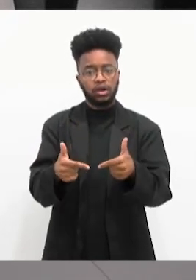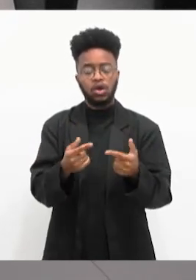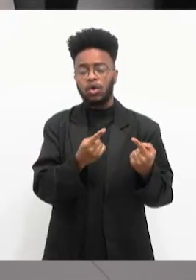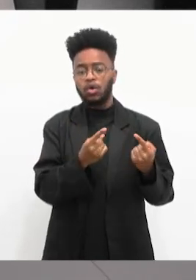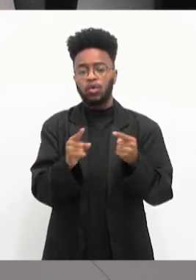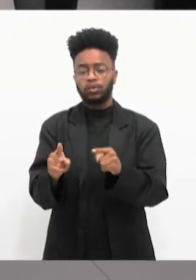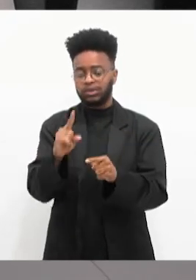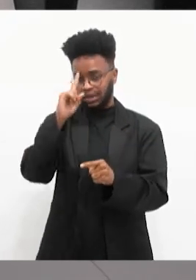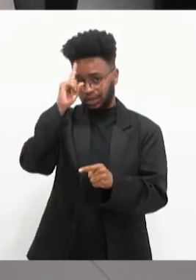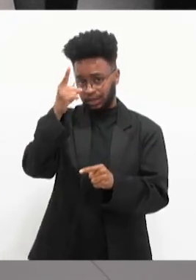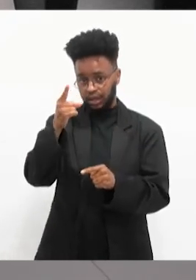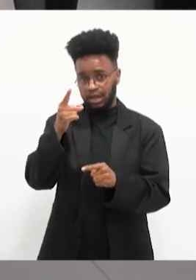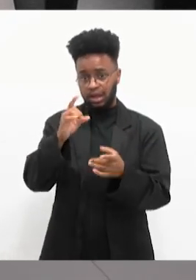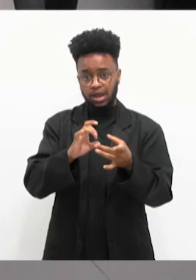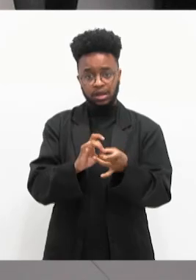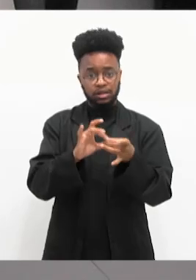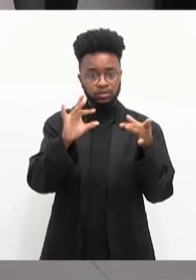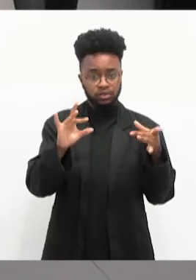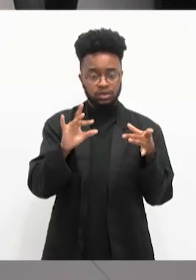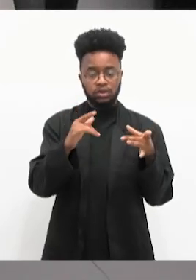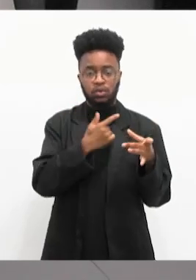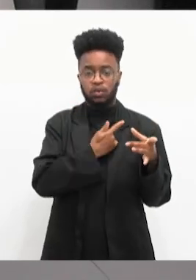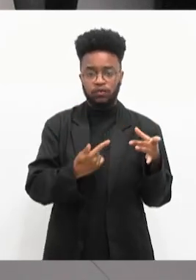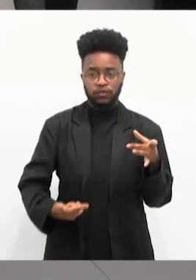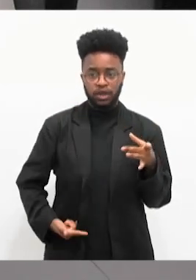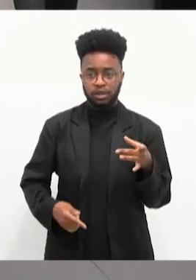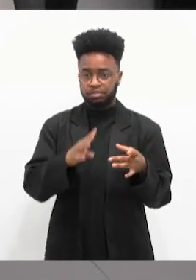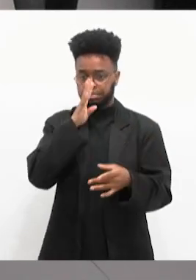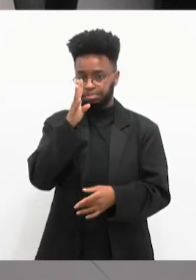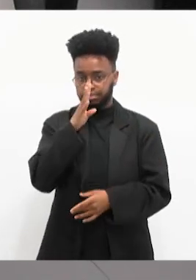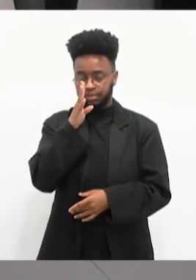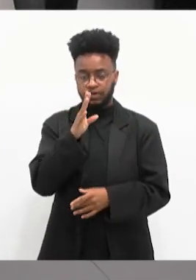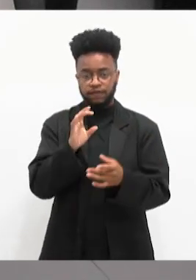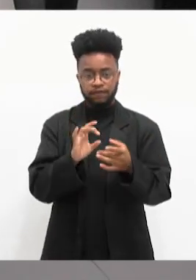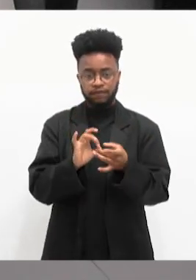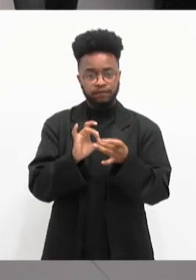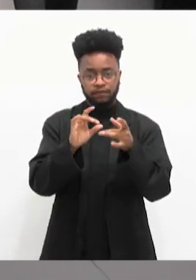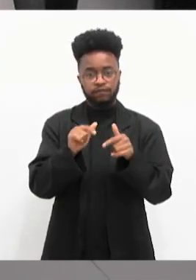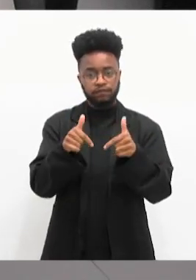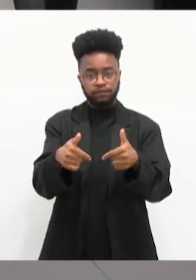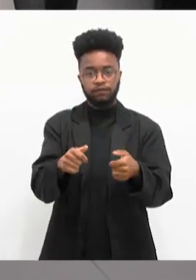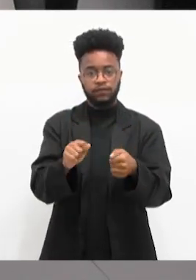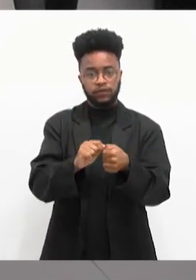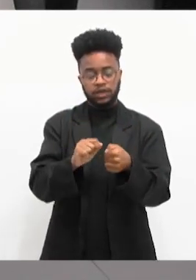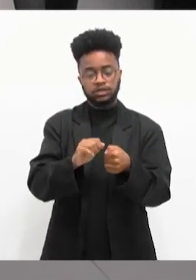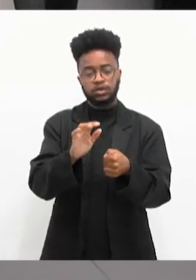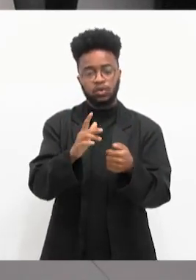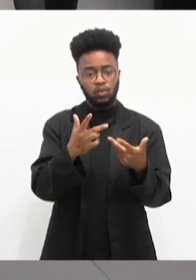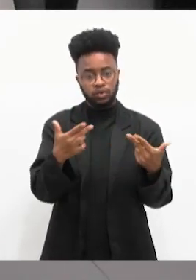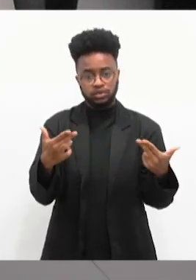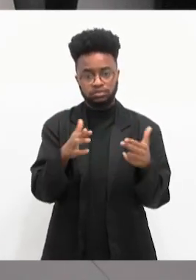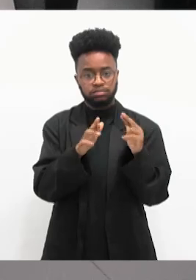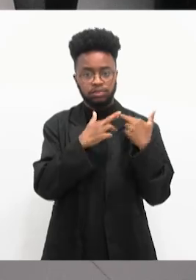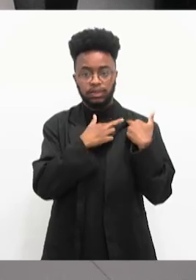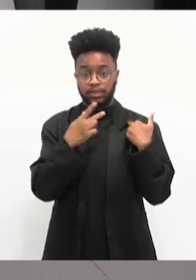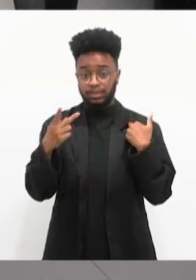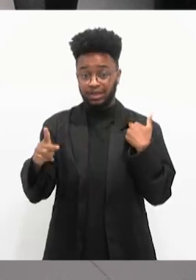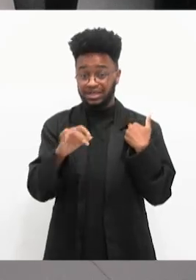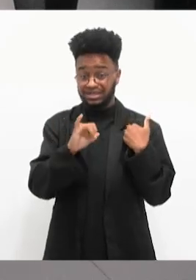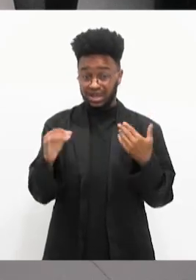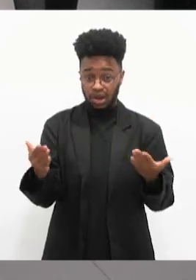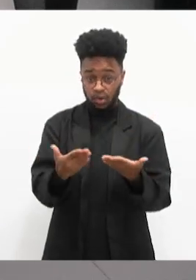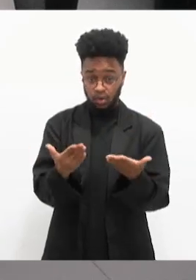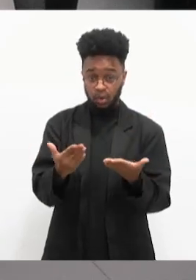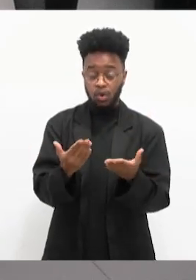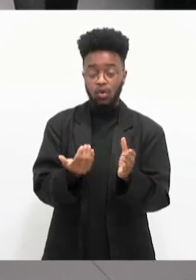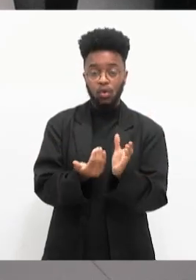fazer autorizativos aleatórios, autorizando o governo, o Poder Executivo, a fazer o que ele pode fazer. Se a gente entrar agora numa cultura